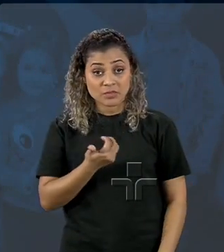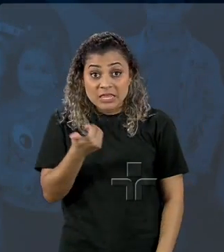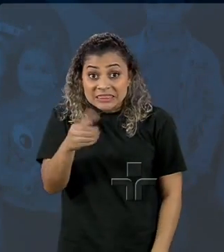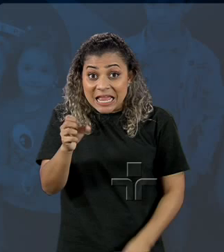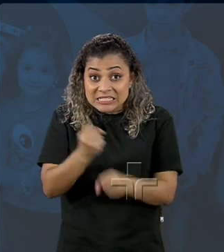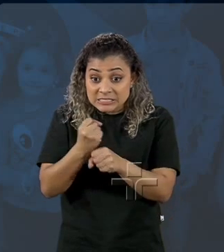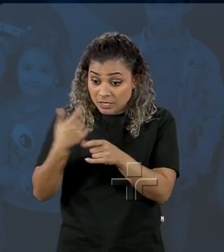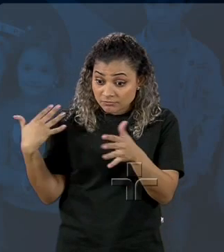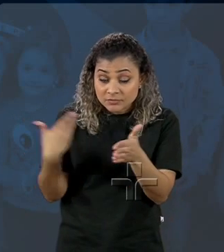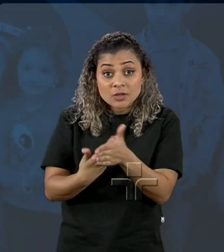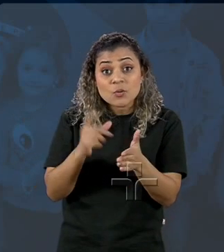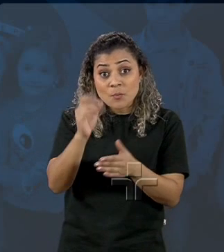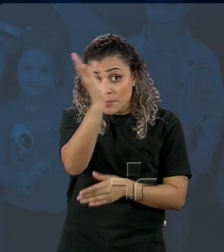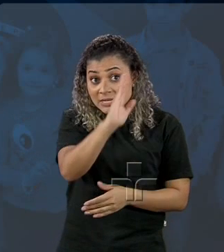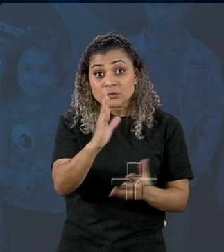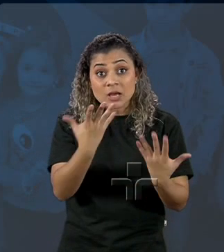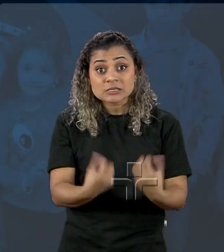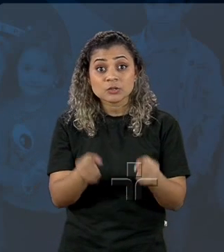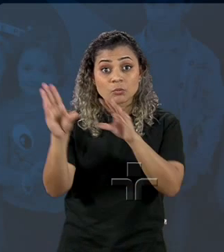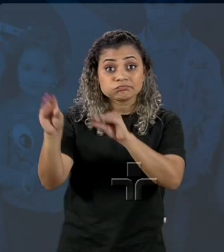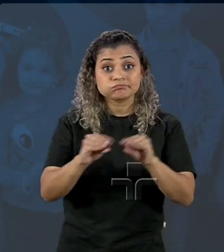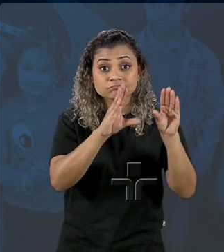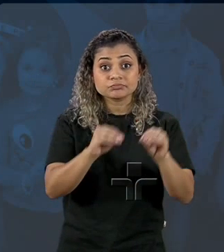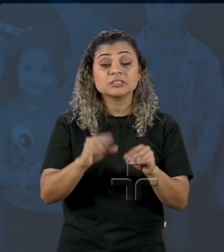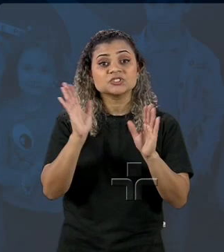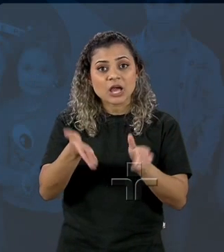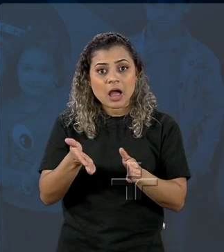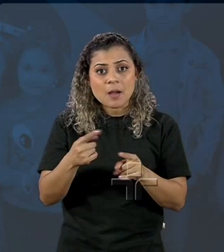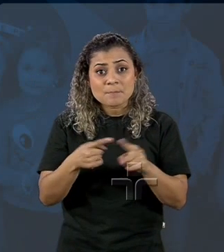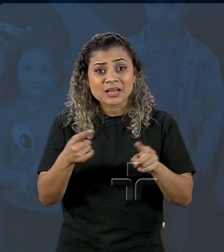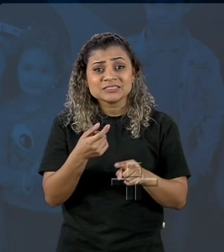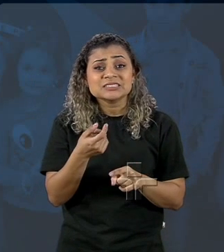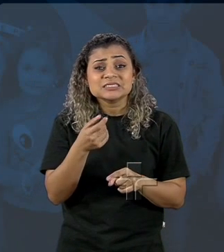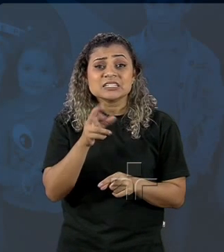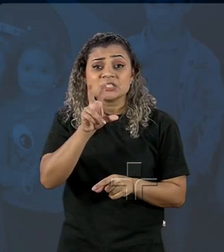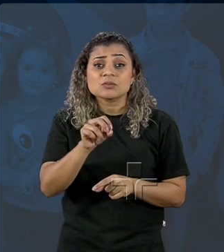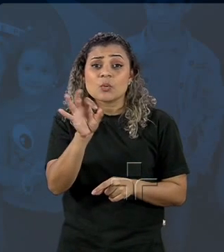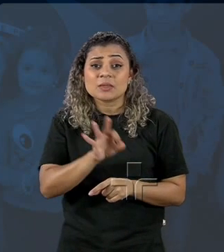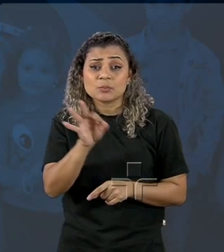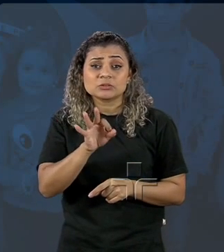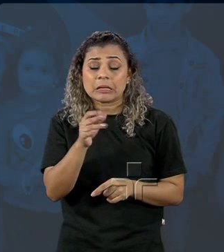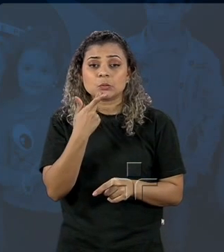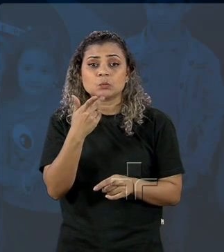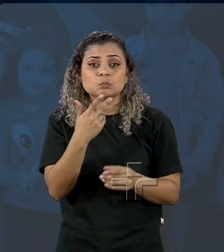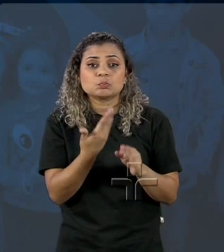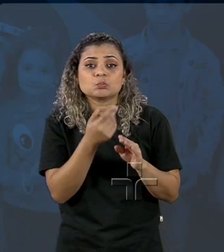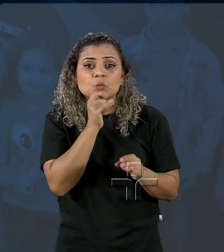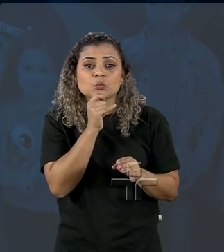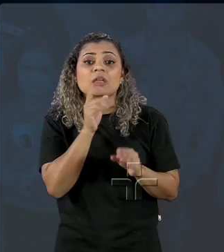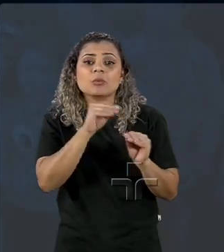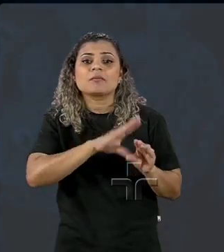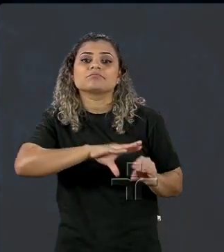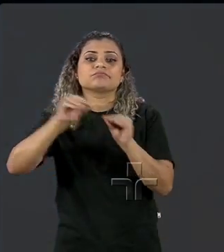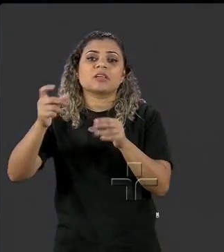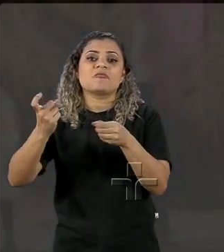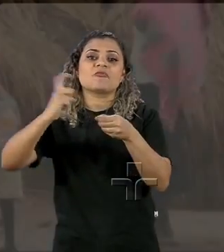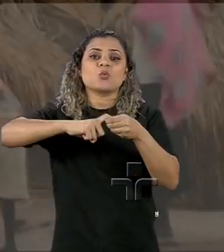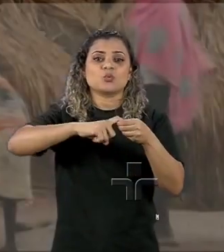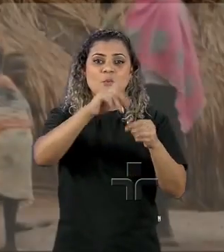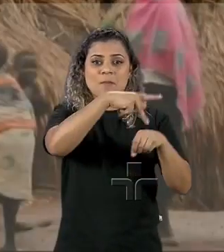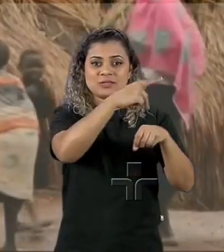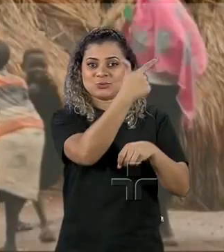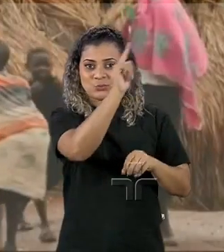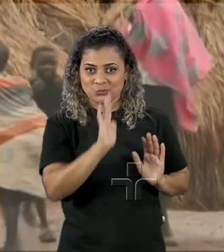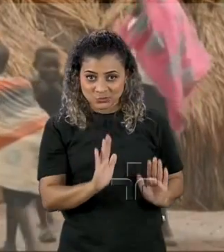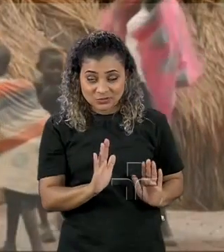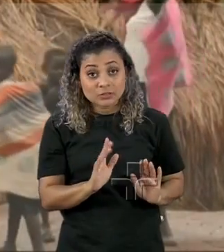concedeu cerca de 10 mil refúgios. Metade está inativo, o que pode indicar que muitos refugiados já deixaram o país. O